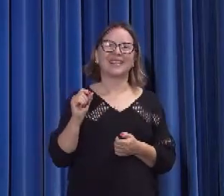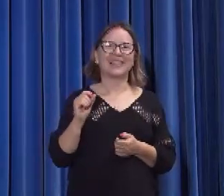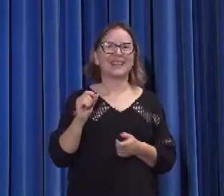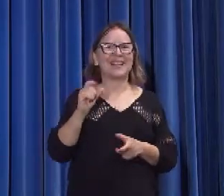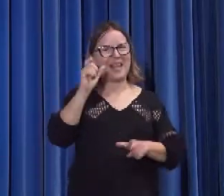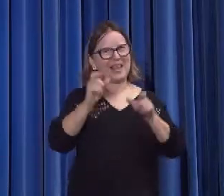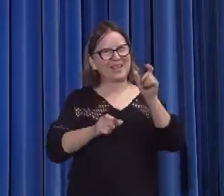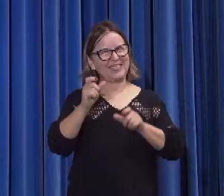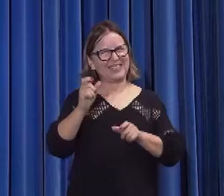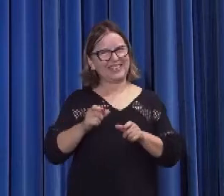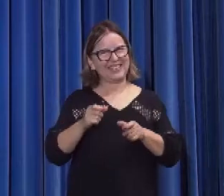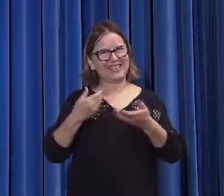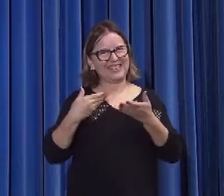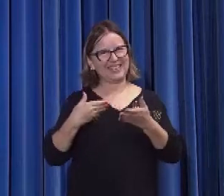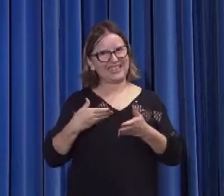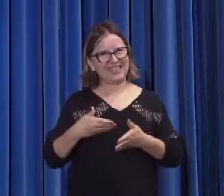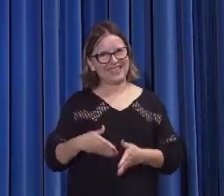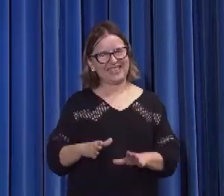do alto.